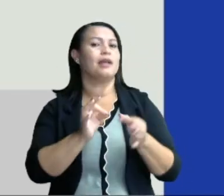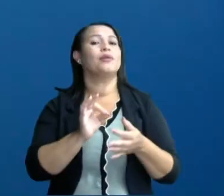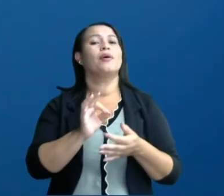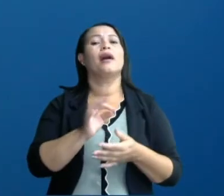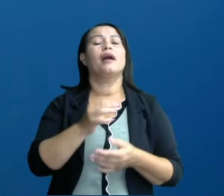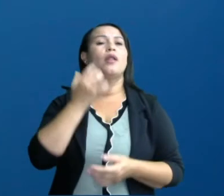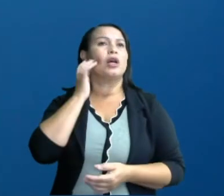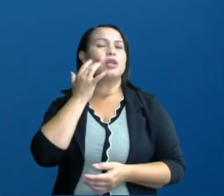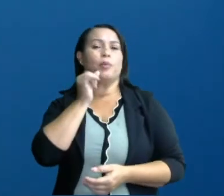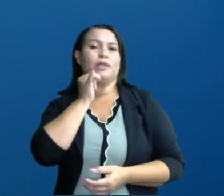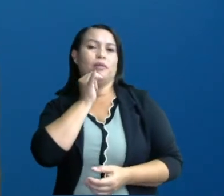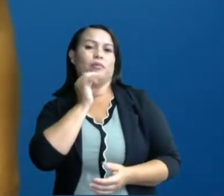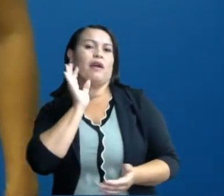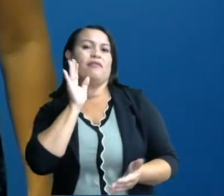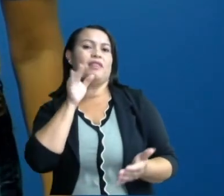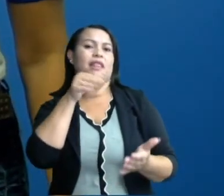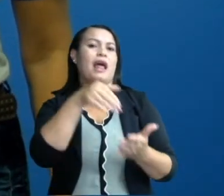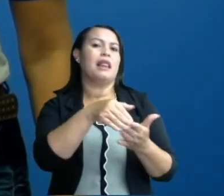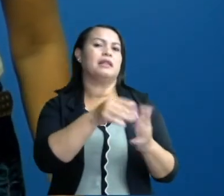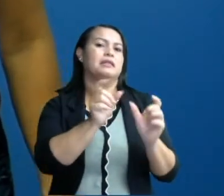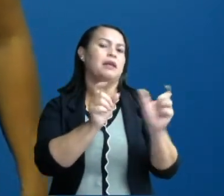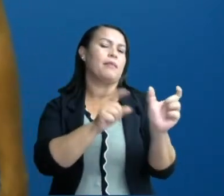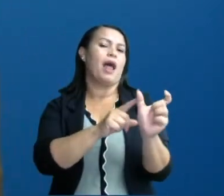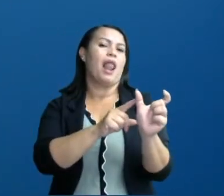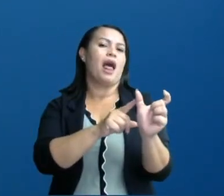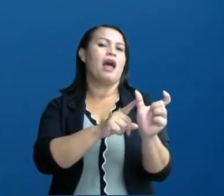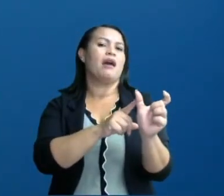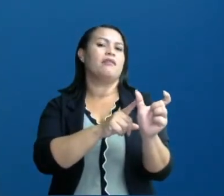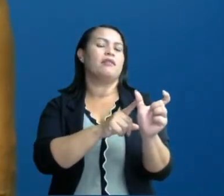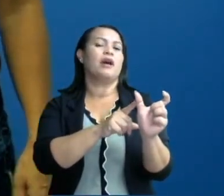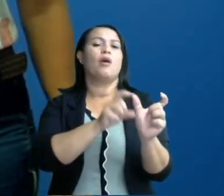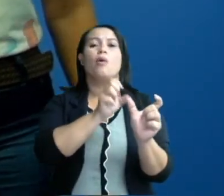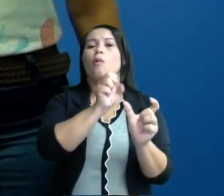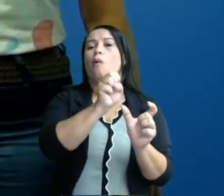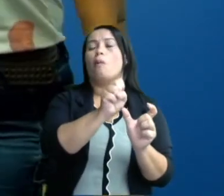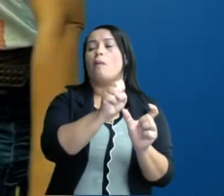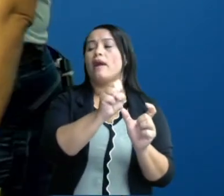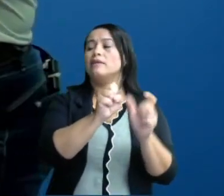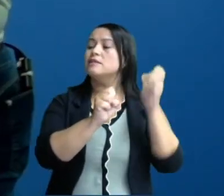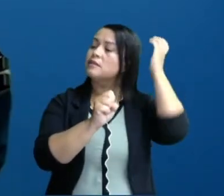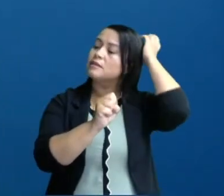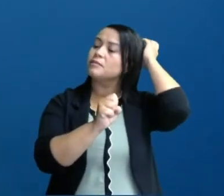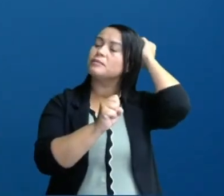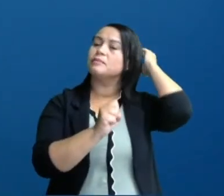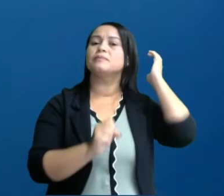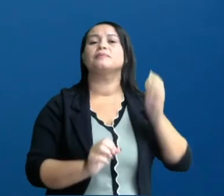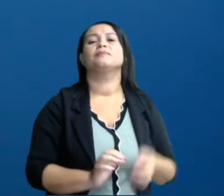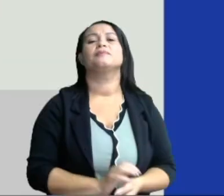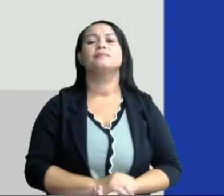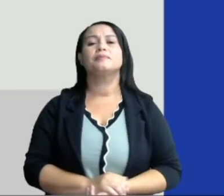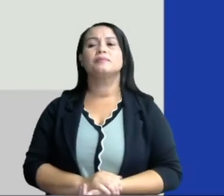de finalizar, tá? Com S.